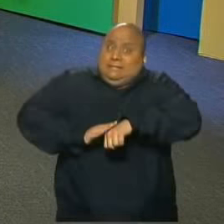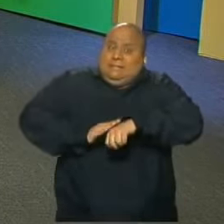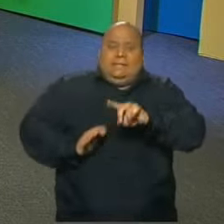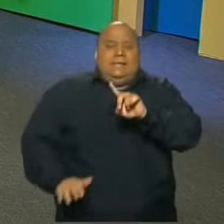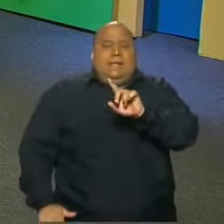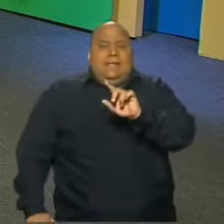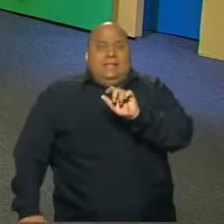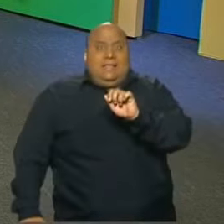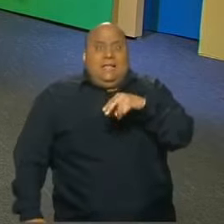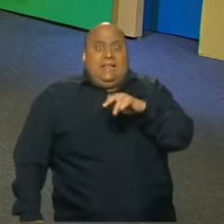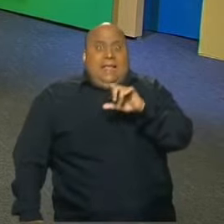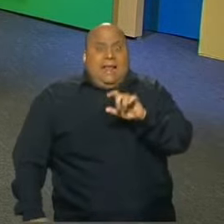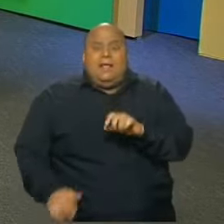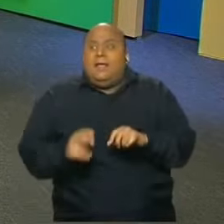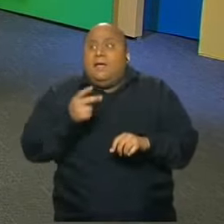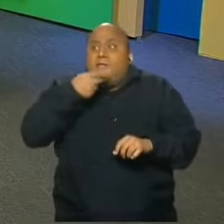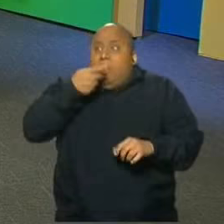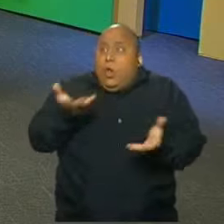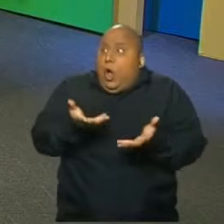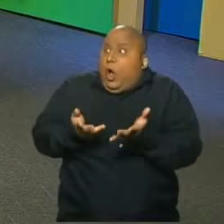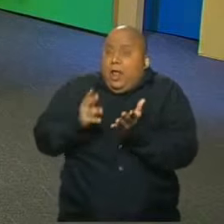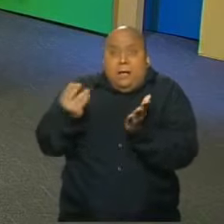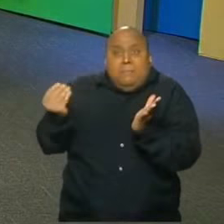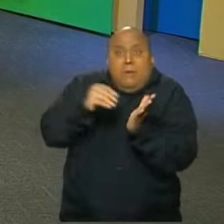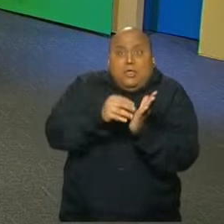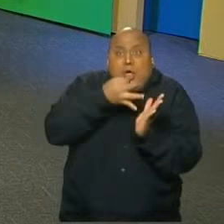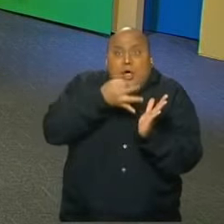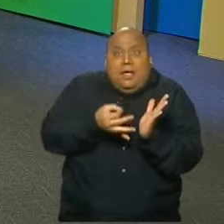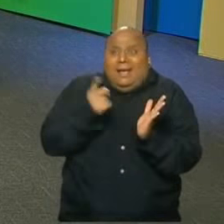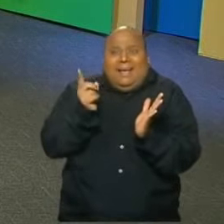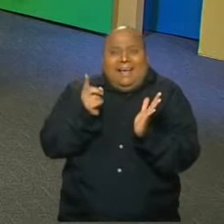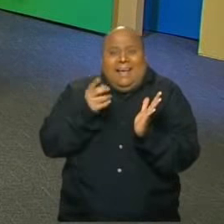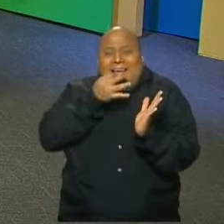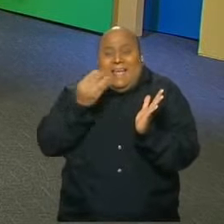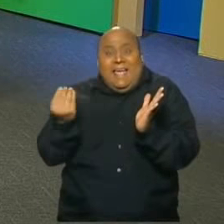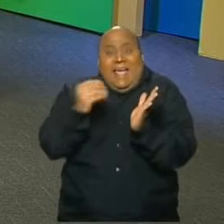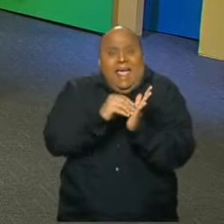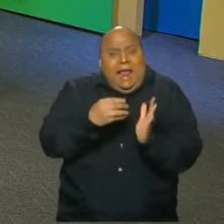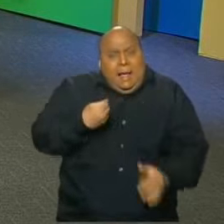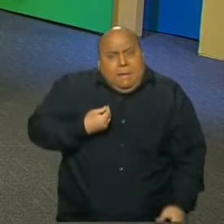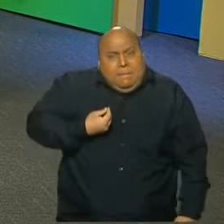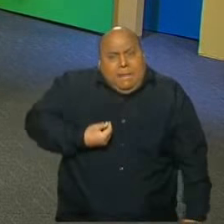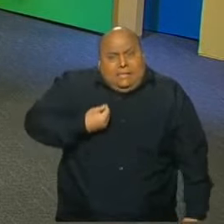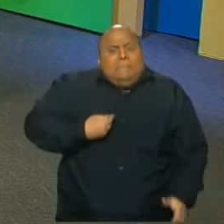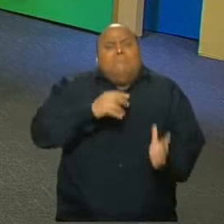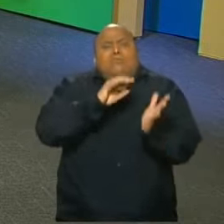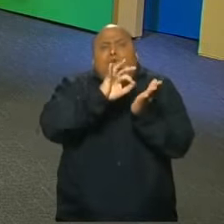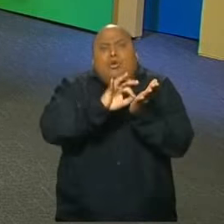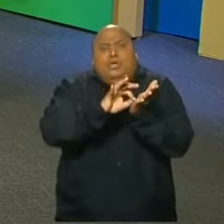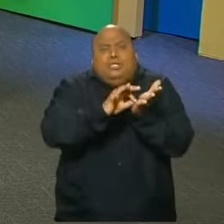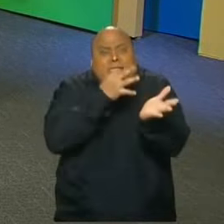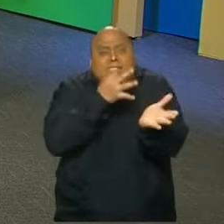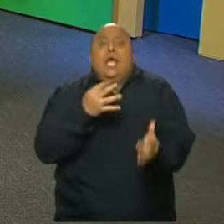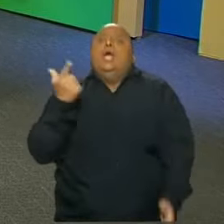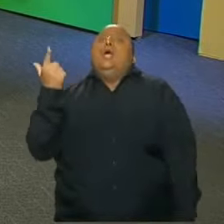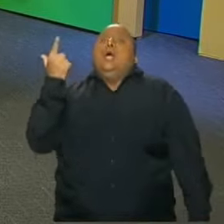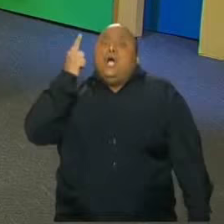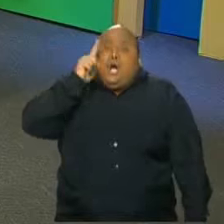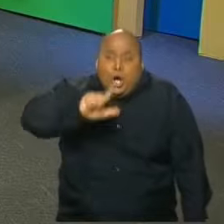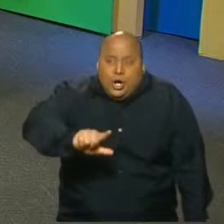só, a Daniela que acabou de comentar aqui, né? Legal, parabéns, sociais. Daniela. Não, ela participou, fez a inscrição, foi